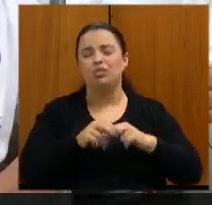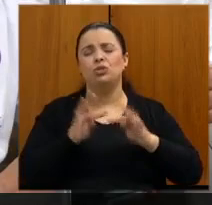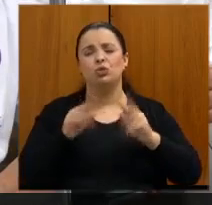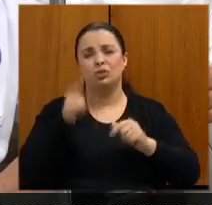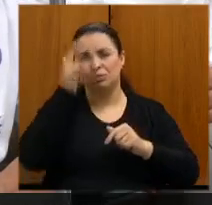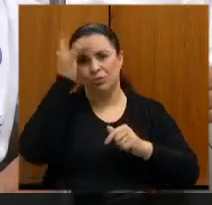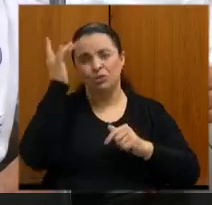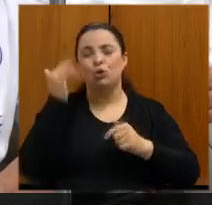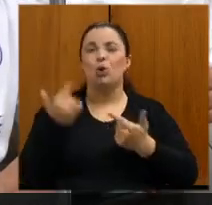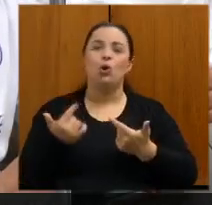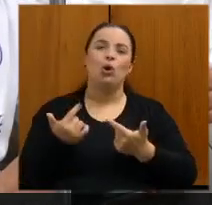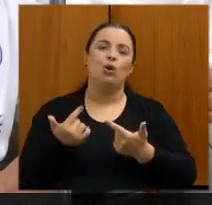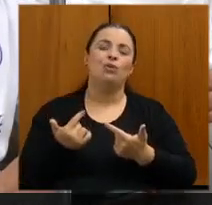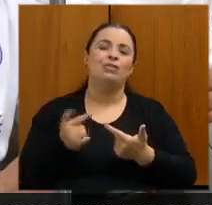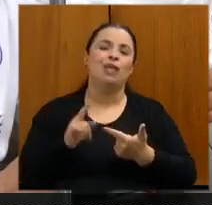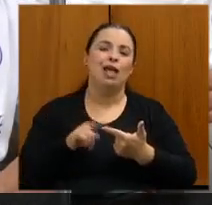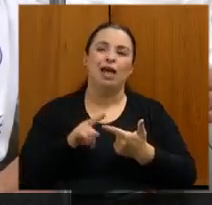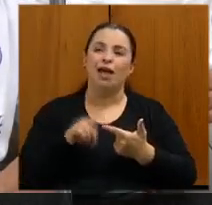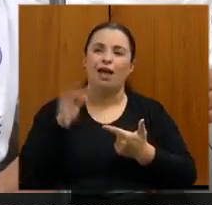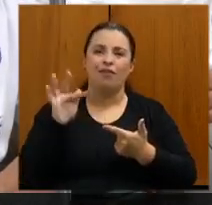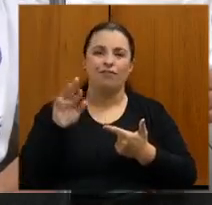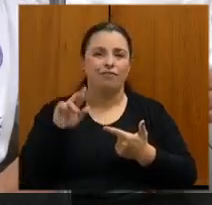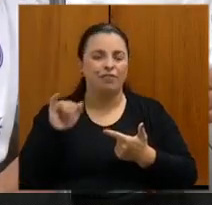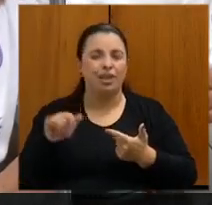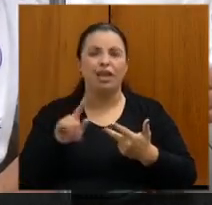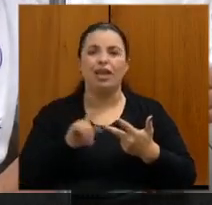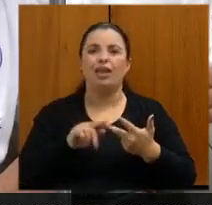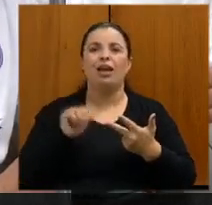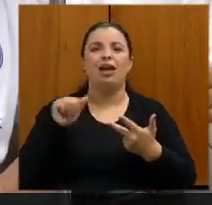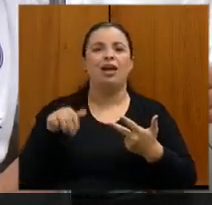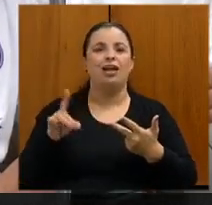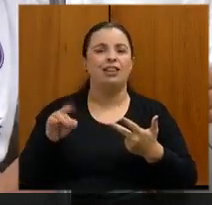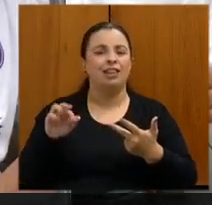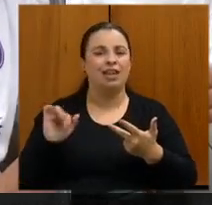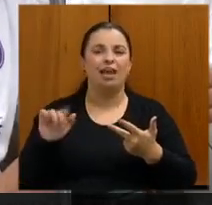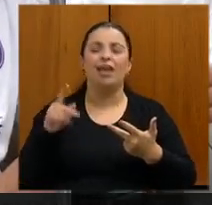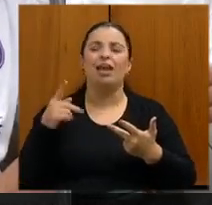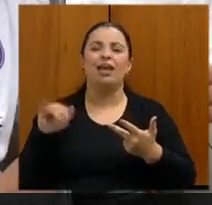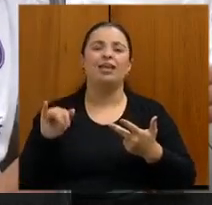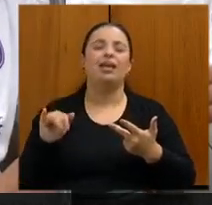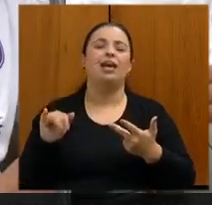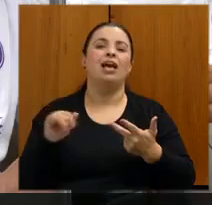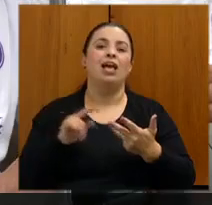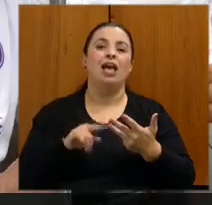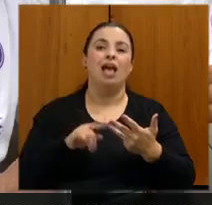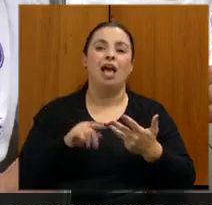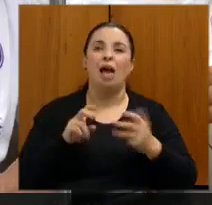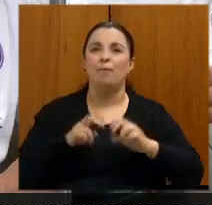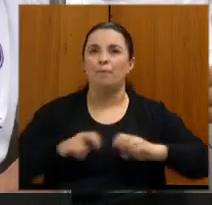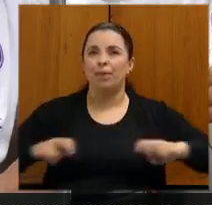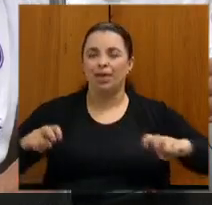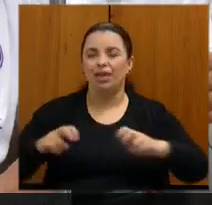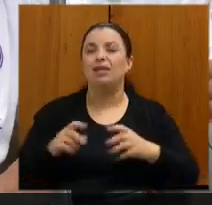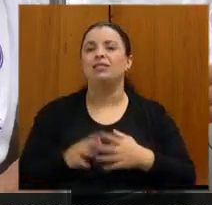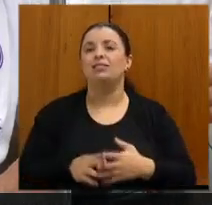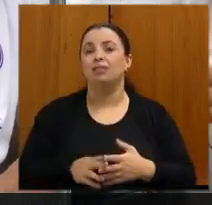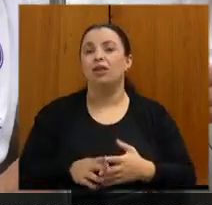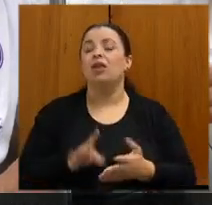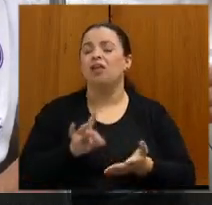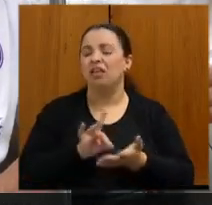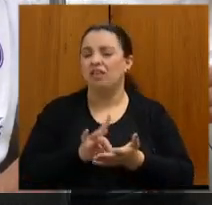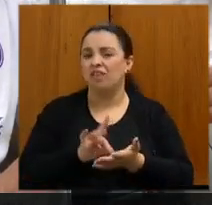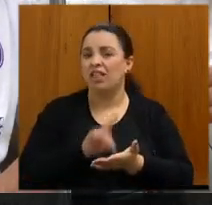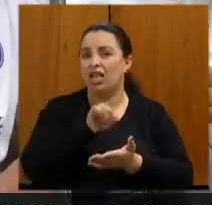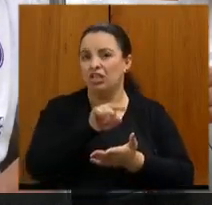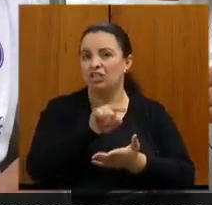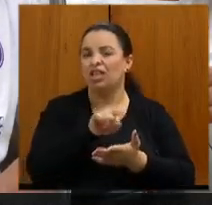Frei gilvander André e o gabinete dela maravilhosa a mesa também porque a mesa realmente na ocupação da